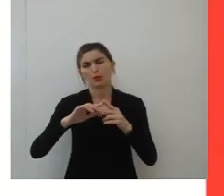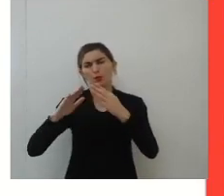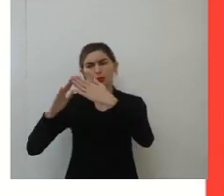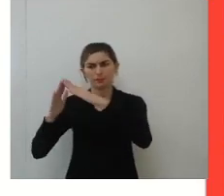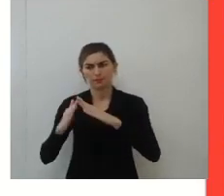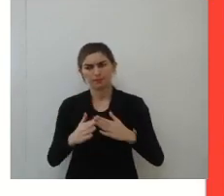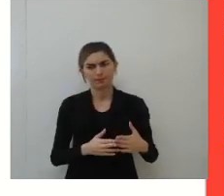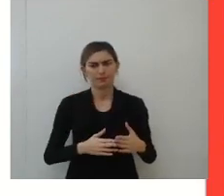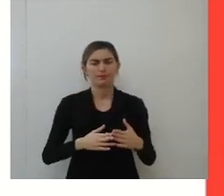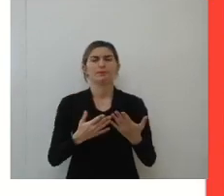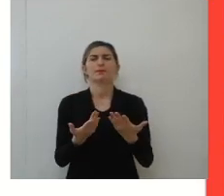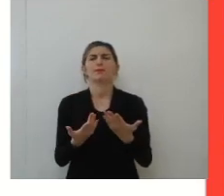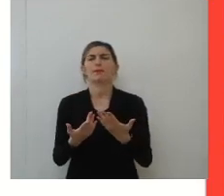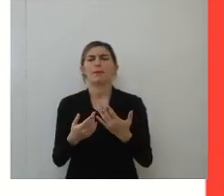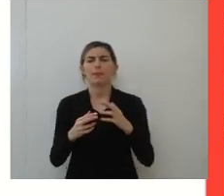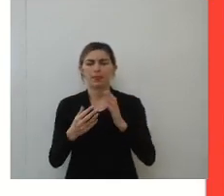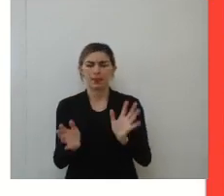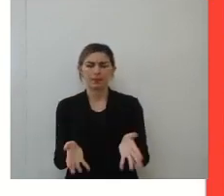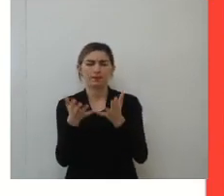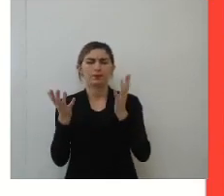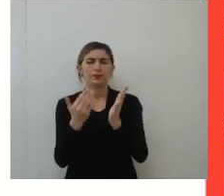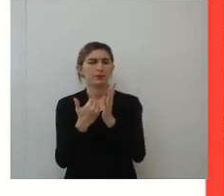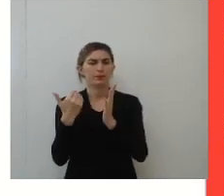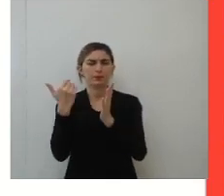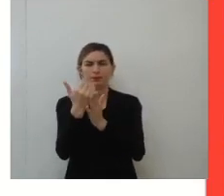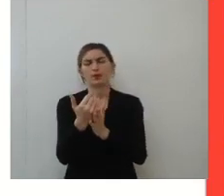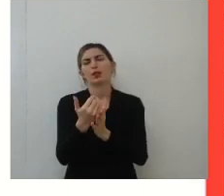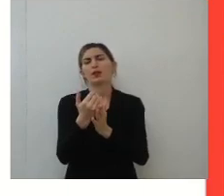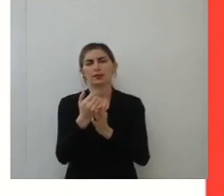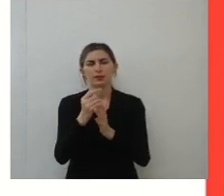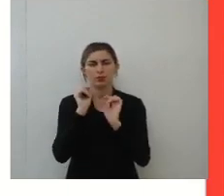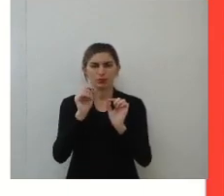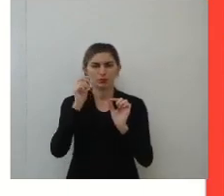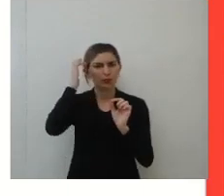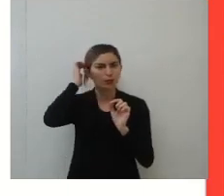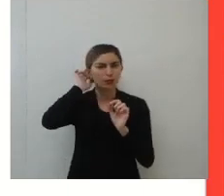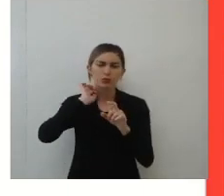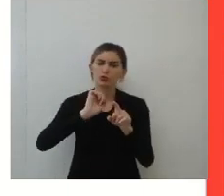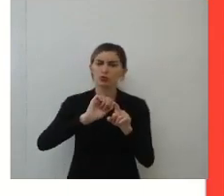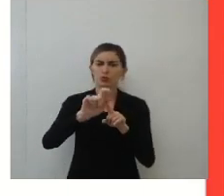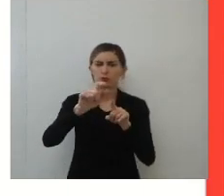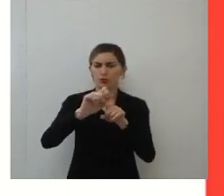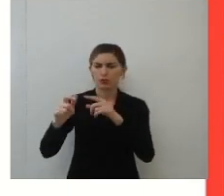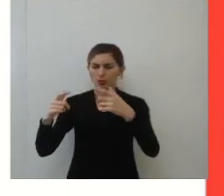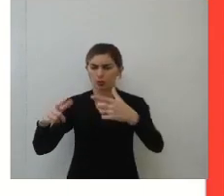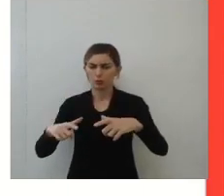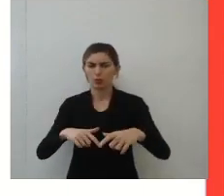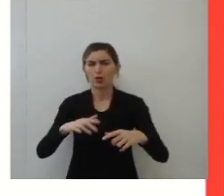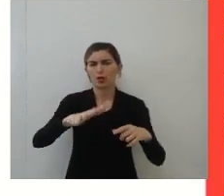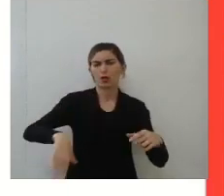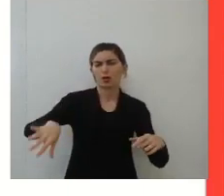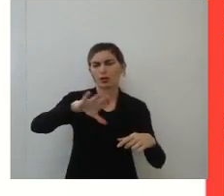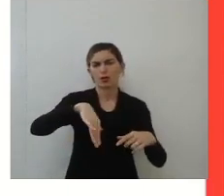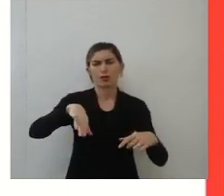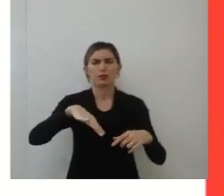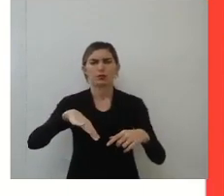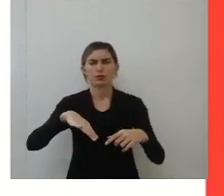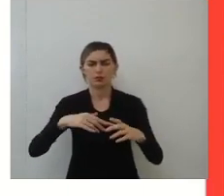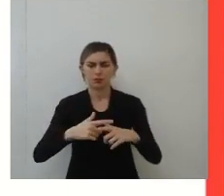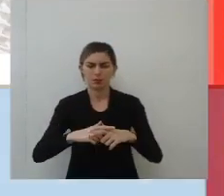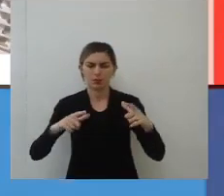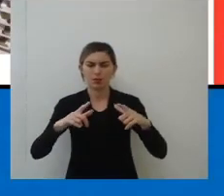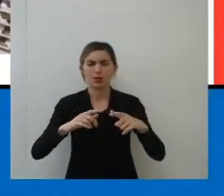periferias, que vão promover ainda mais a reclusão, né? Vão expulsar esses habitantes para áreas cada vez